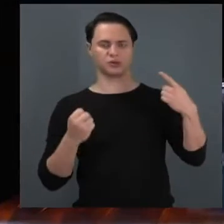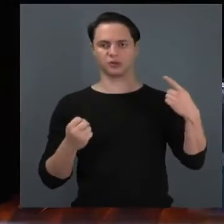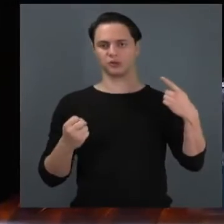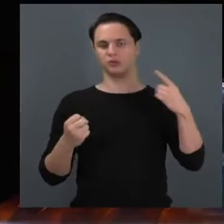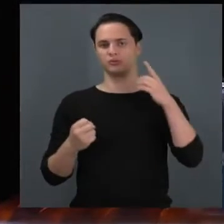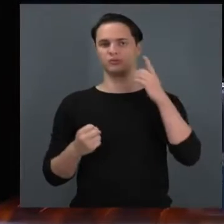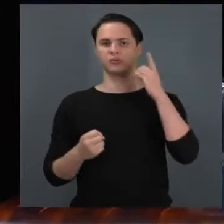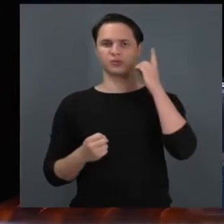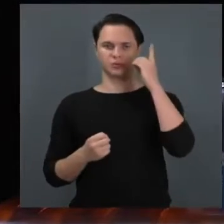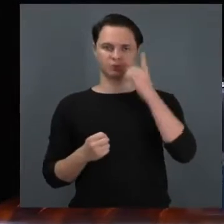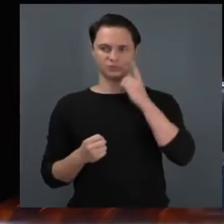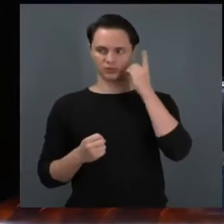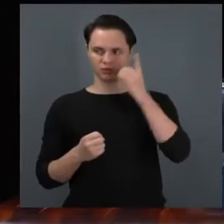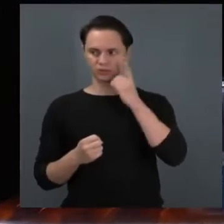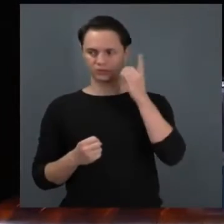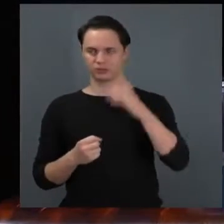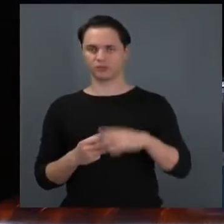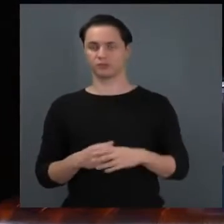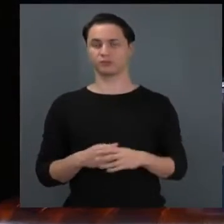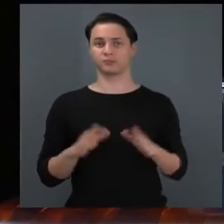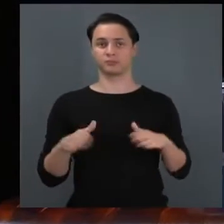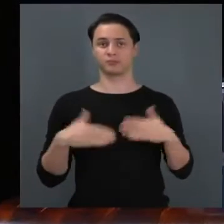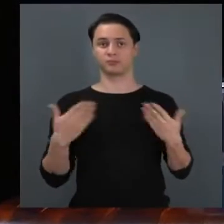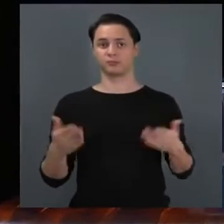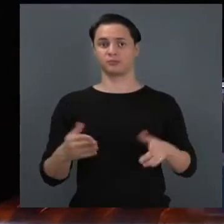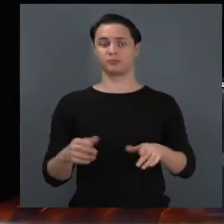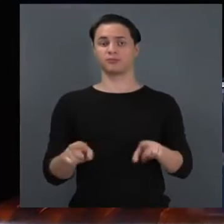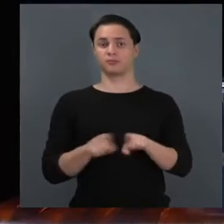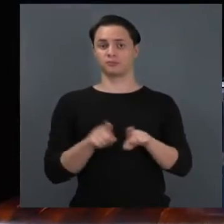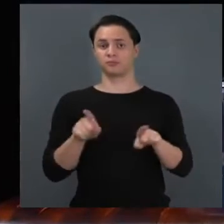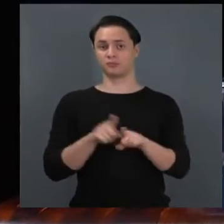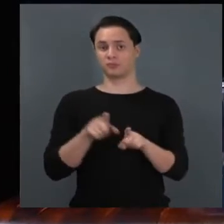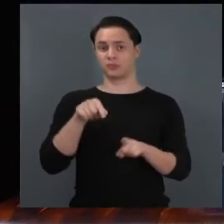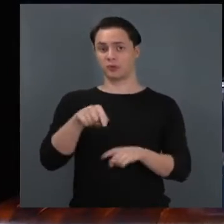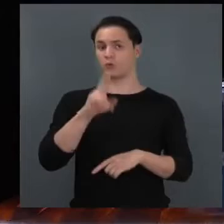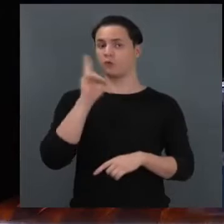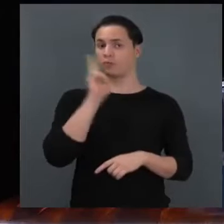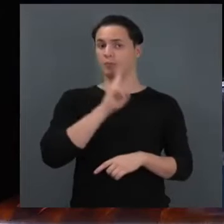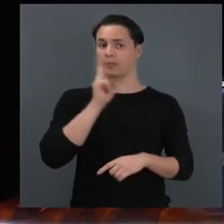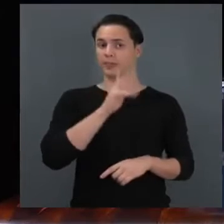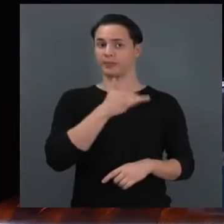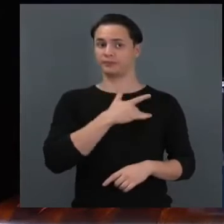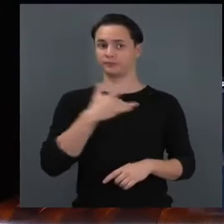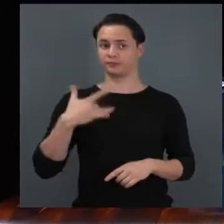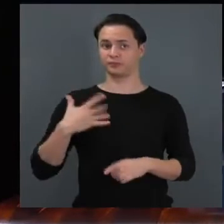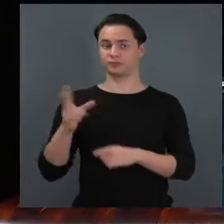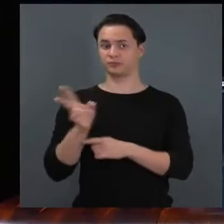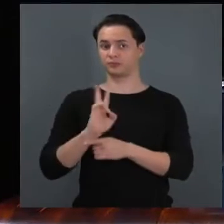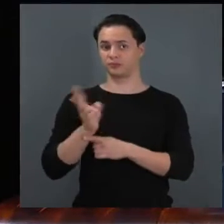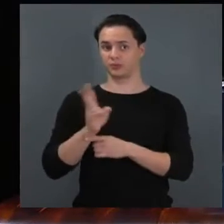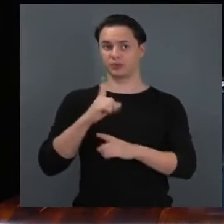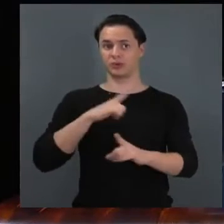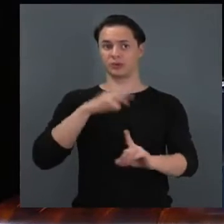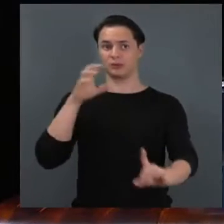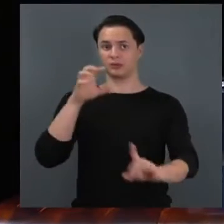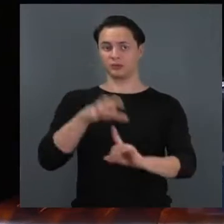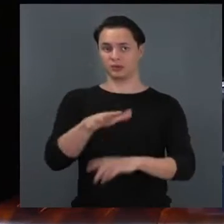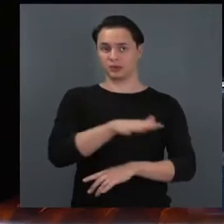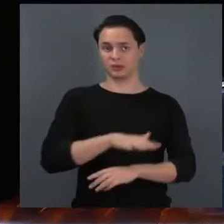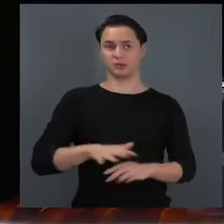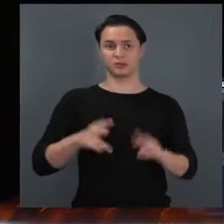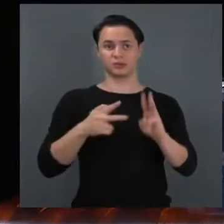deputados. A instalação do Centro de Operação de Emergência e Saúde, monitoramento do impacto do território